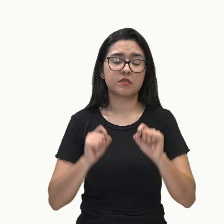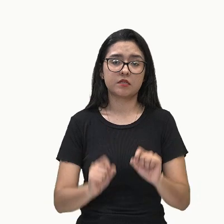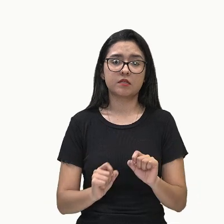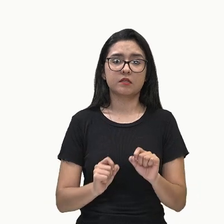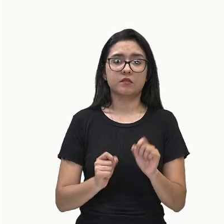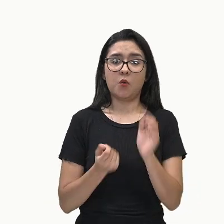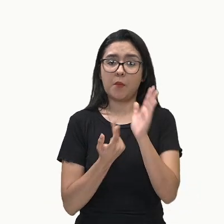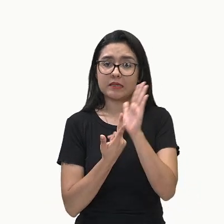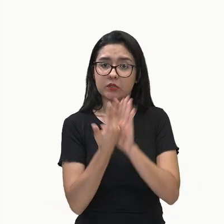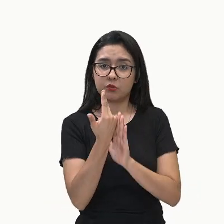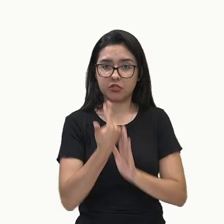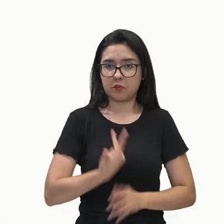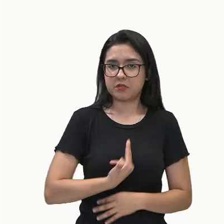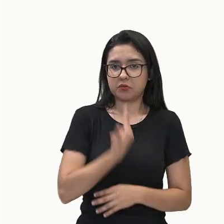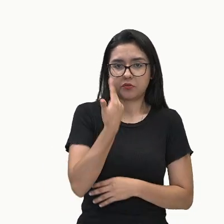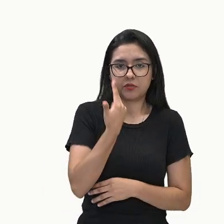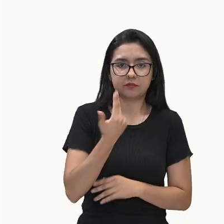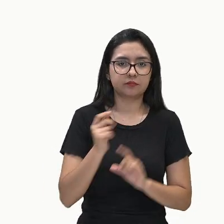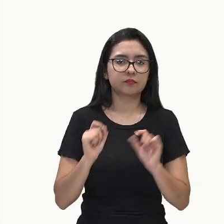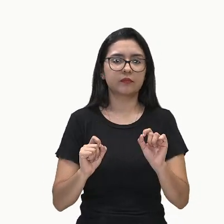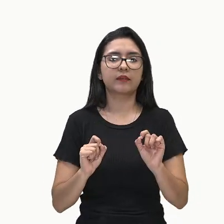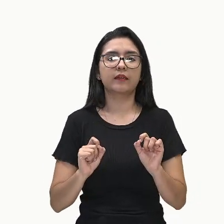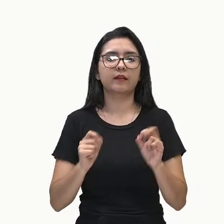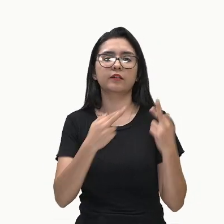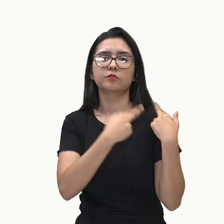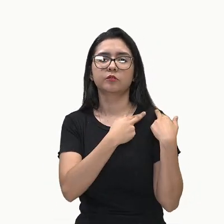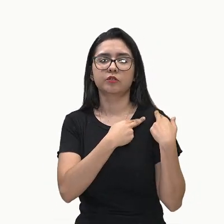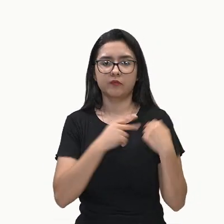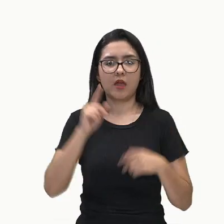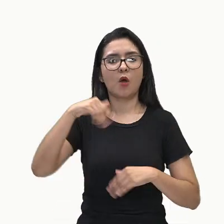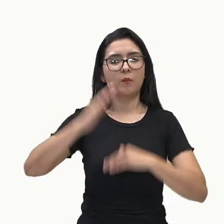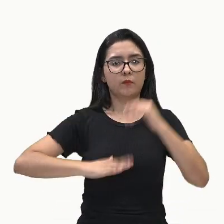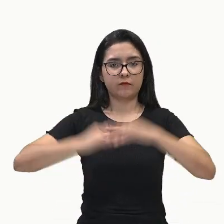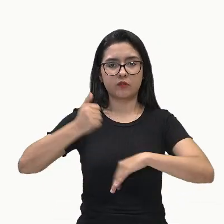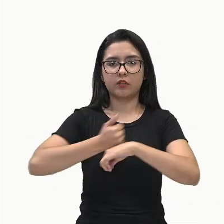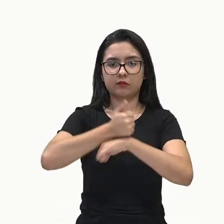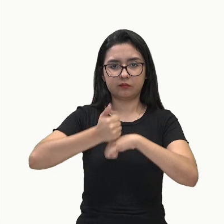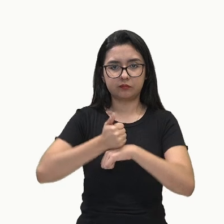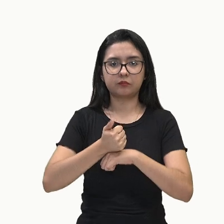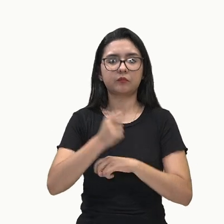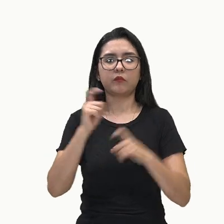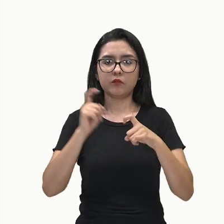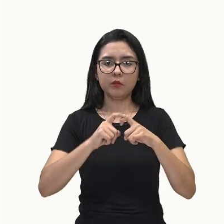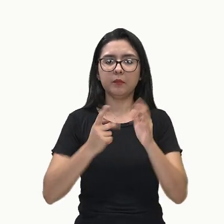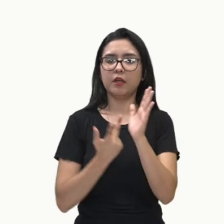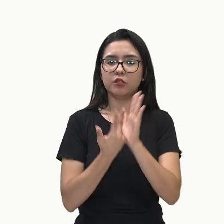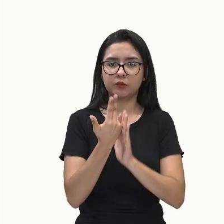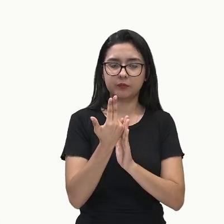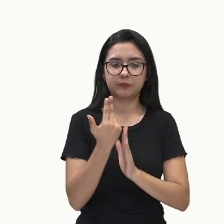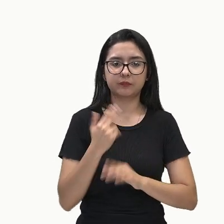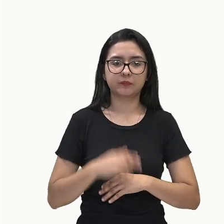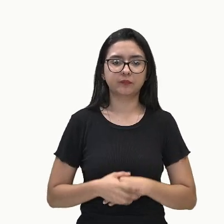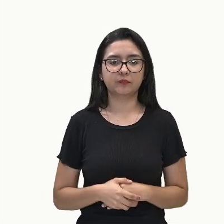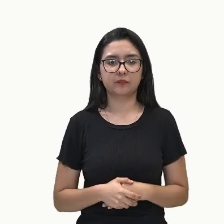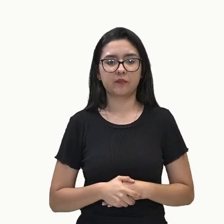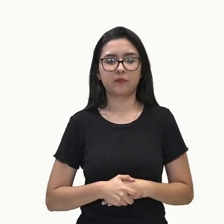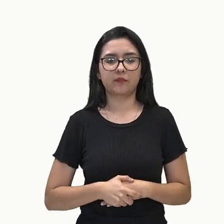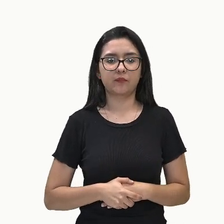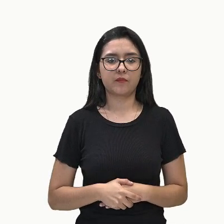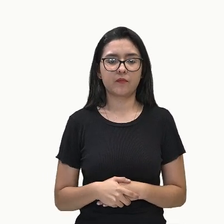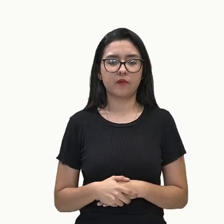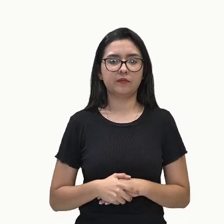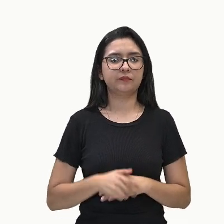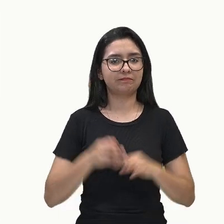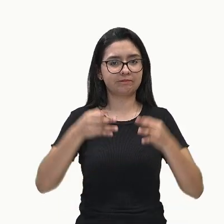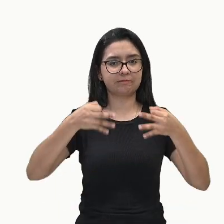alguma cirurgia, quem vai fazer esse procedimento é ele cirurgião. Tudo